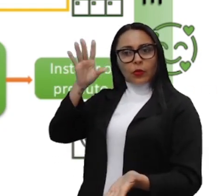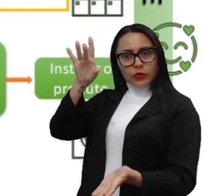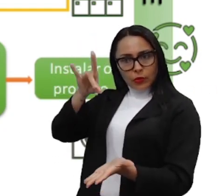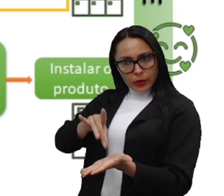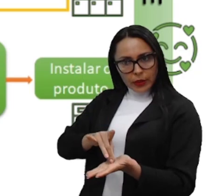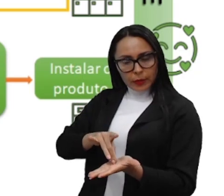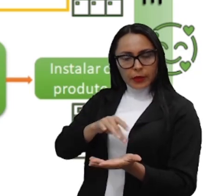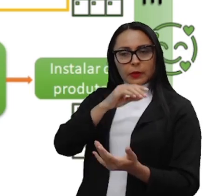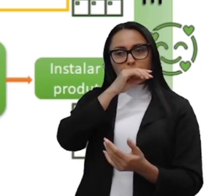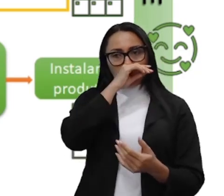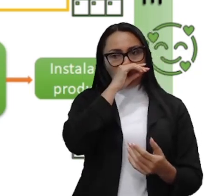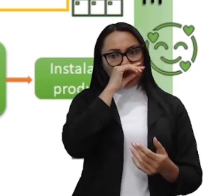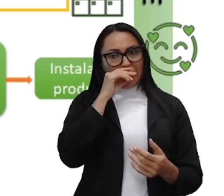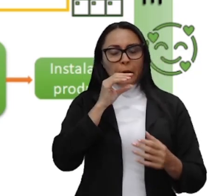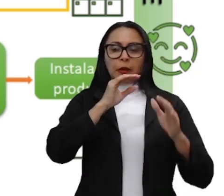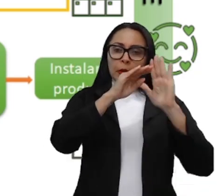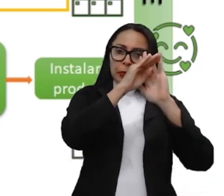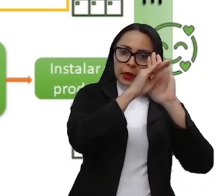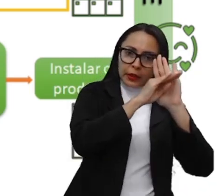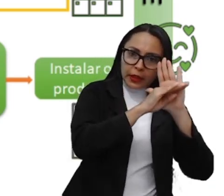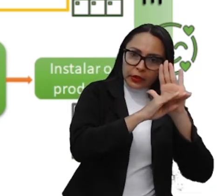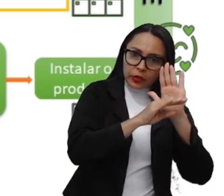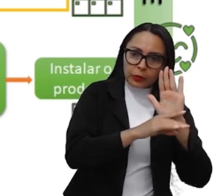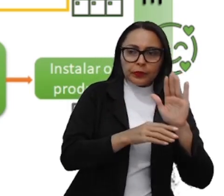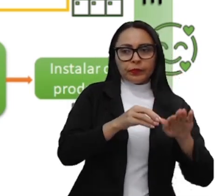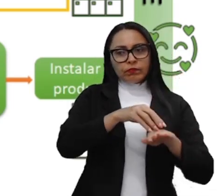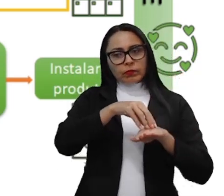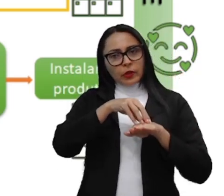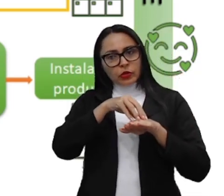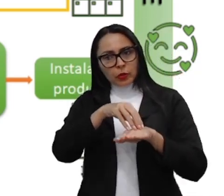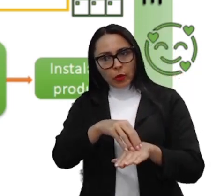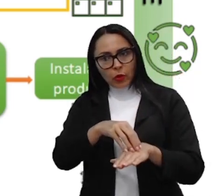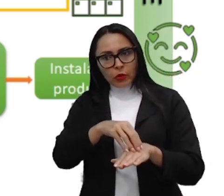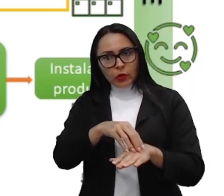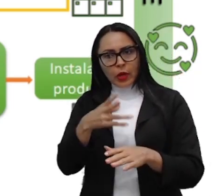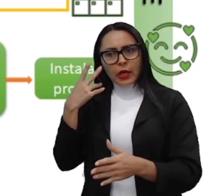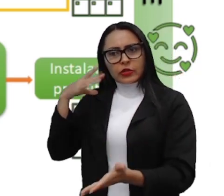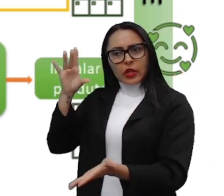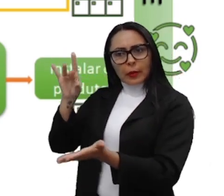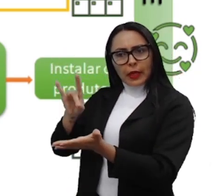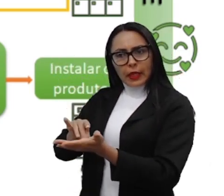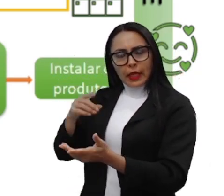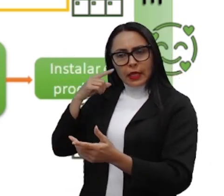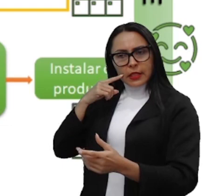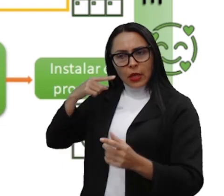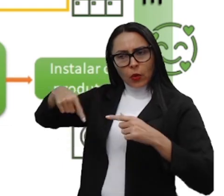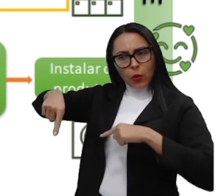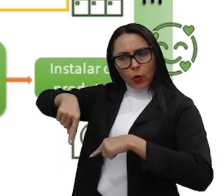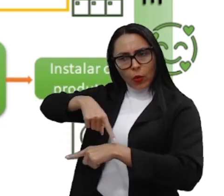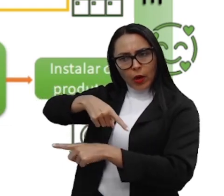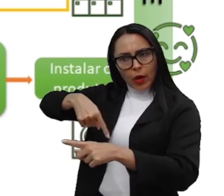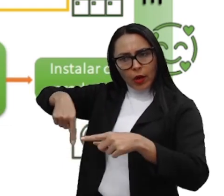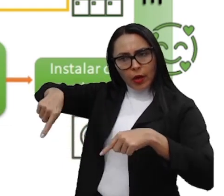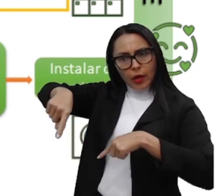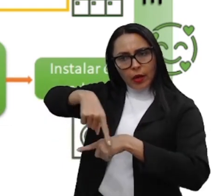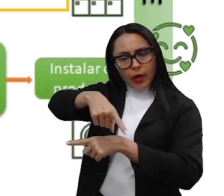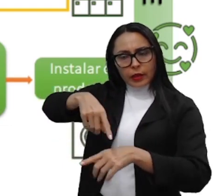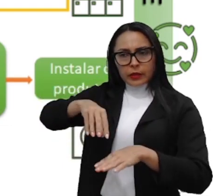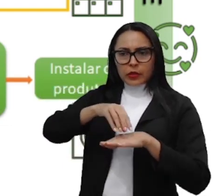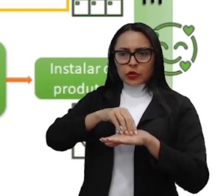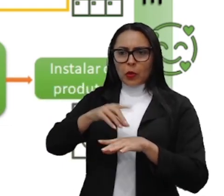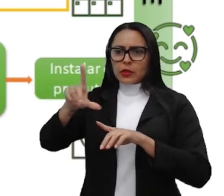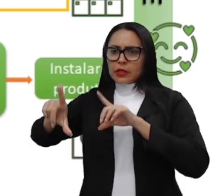pedidos, planeja e programa o transporte, estabelece rotas de transporte, seleciona empresas